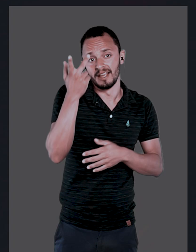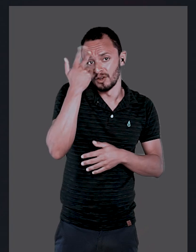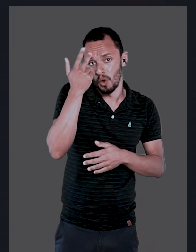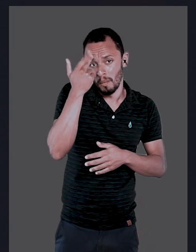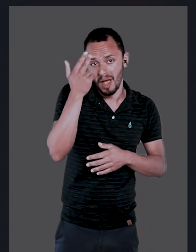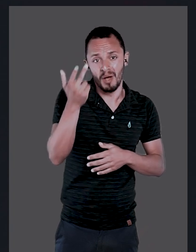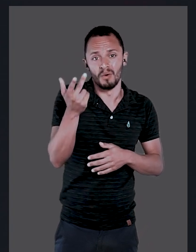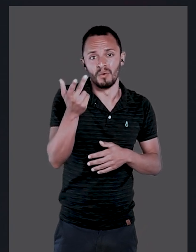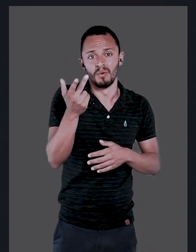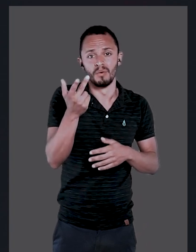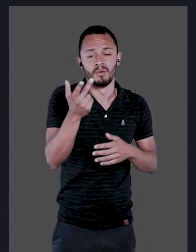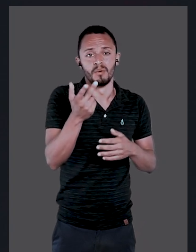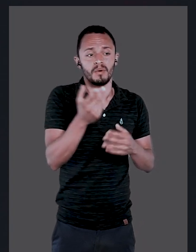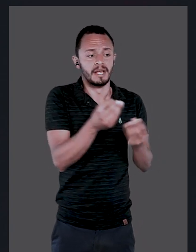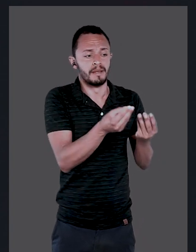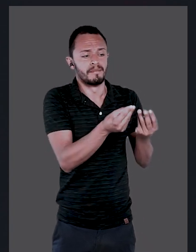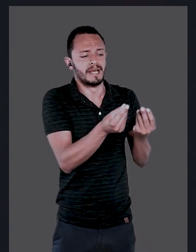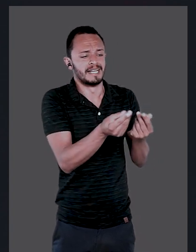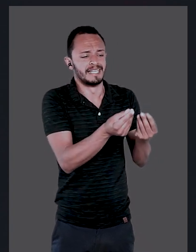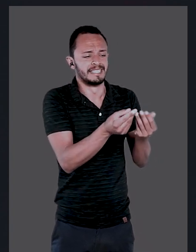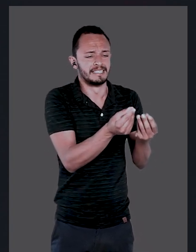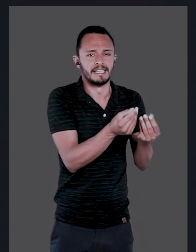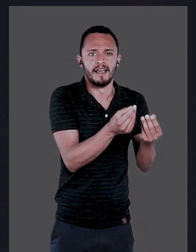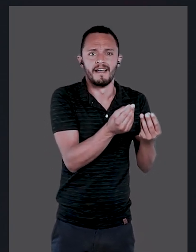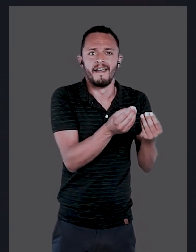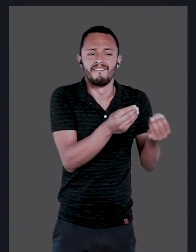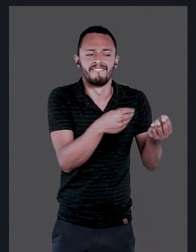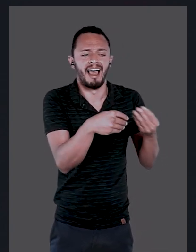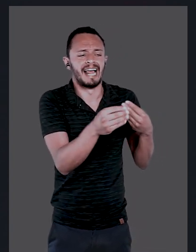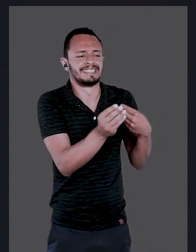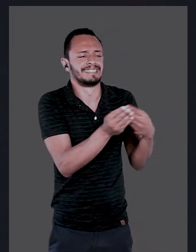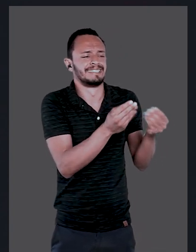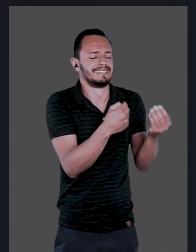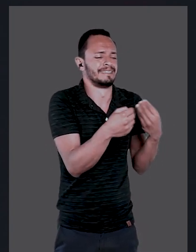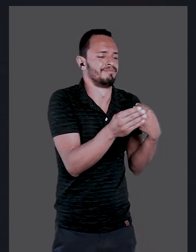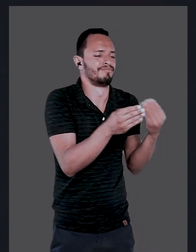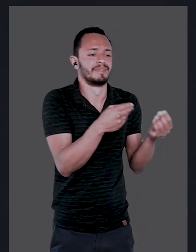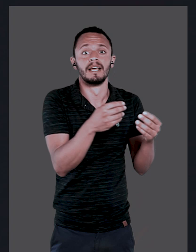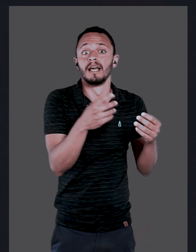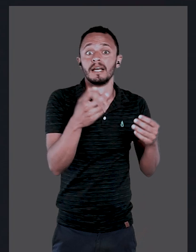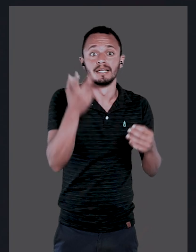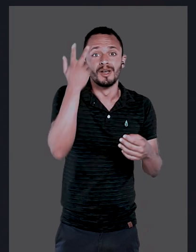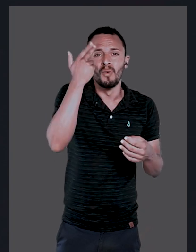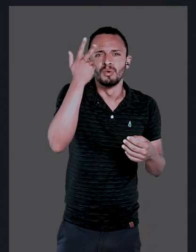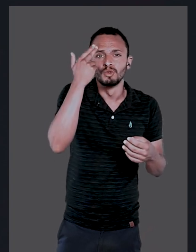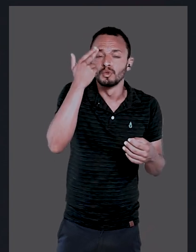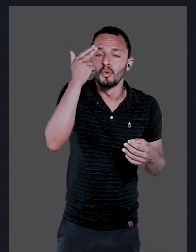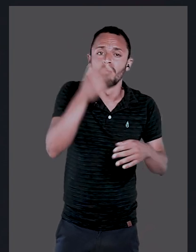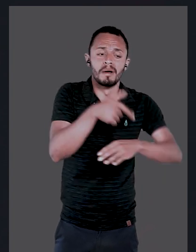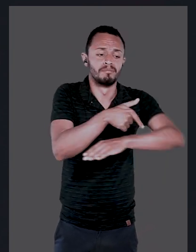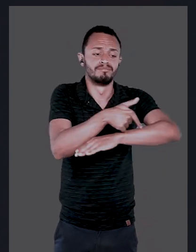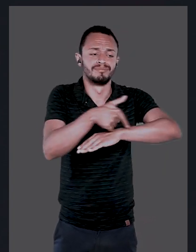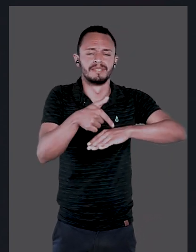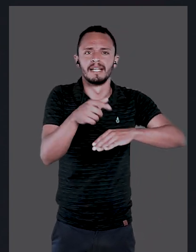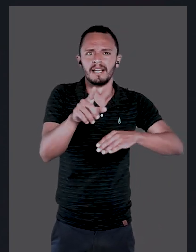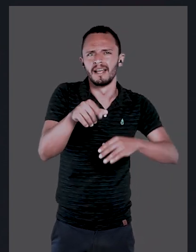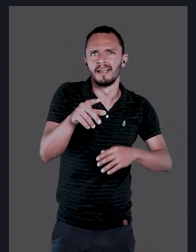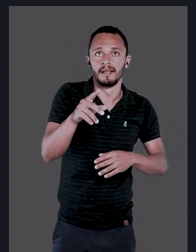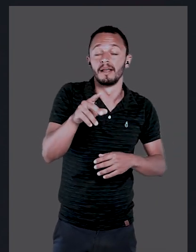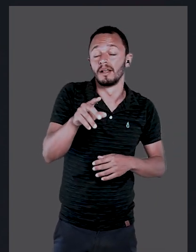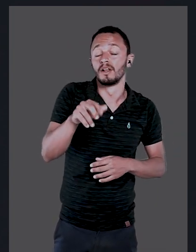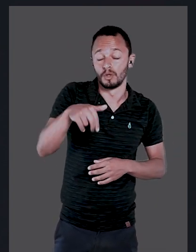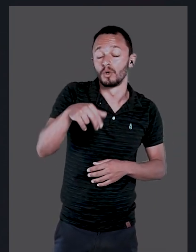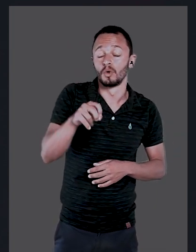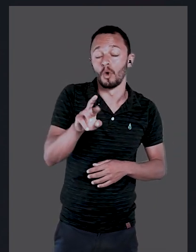muito frequente que desenvolvamos uma cidadania flácida. A gente habitua com aquilo, um pouco o que eu